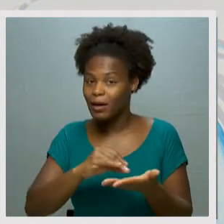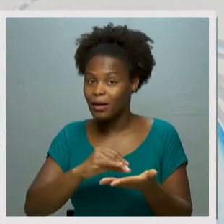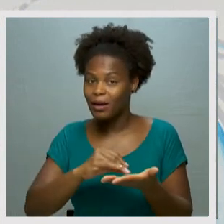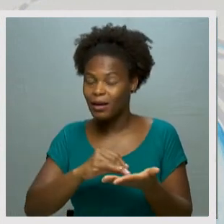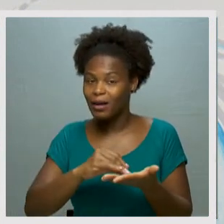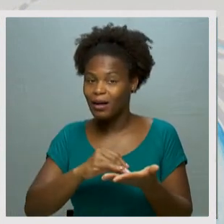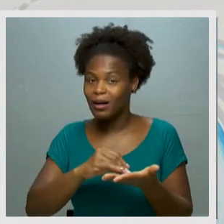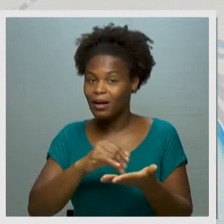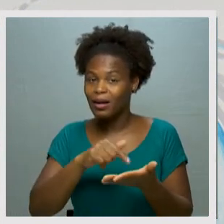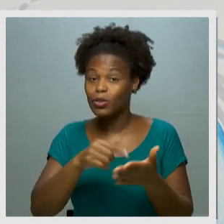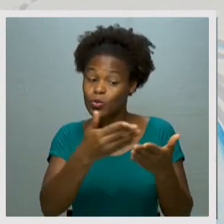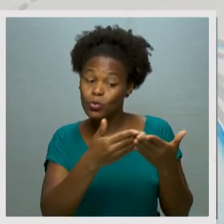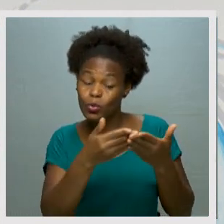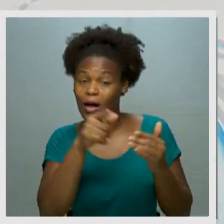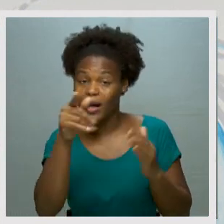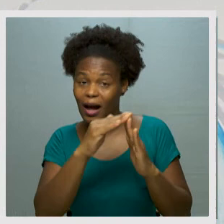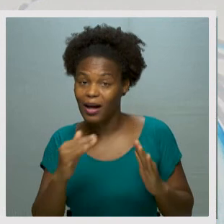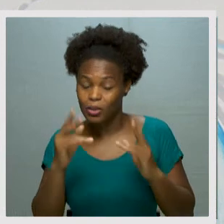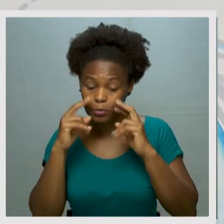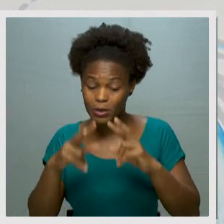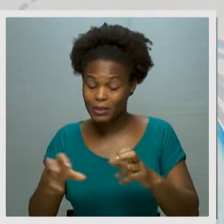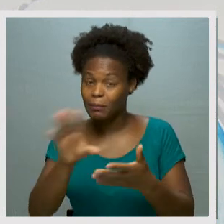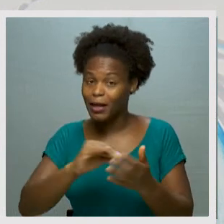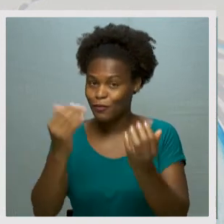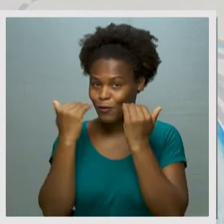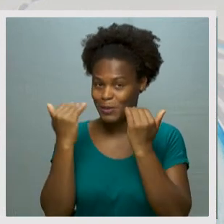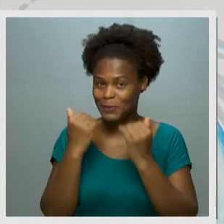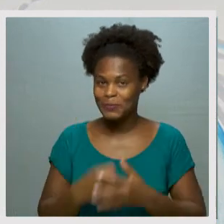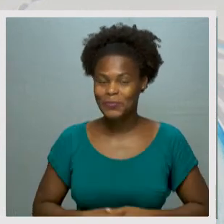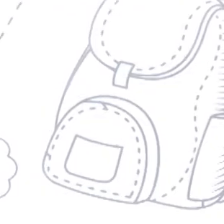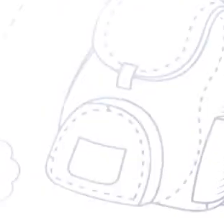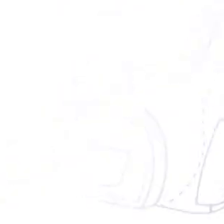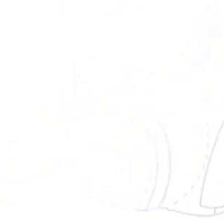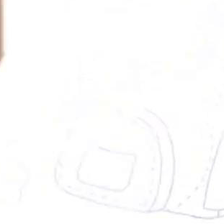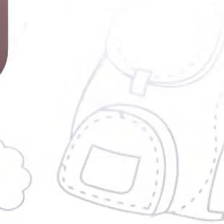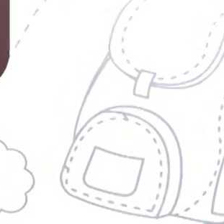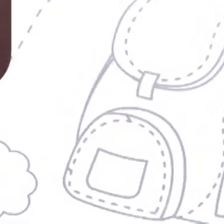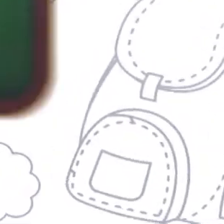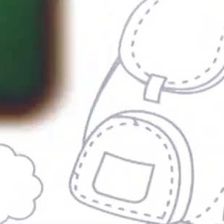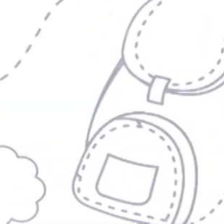acrescentar ao nosso estudo lá em casa com pesquisas e mais informações.